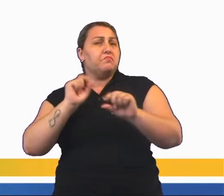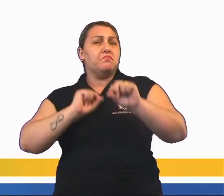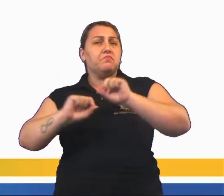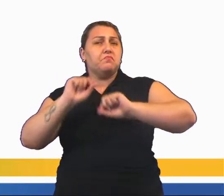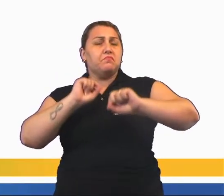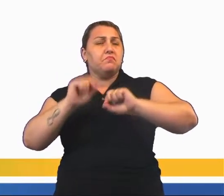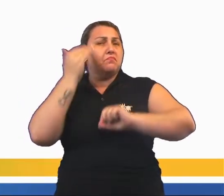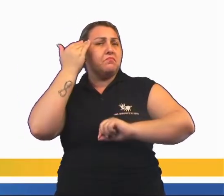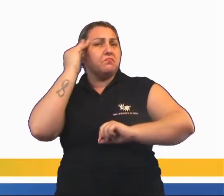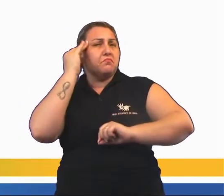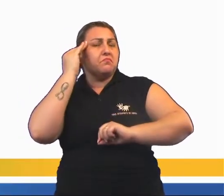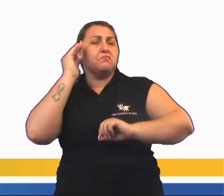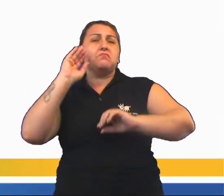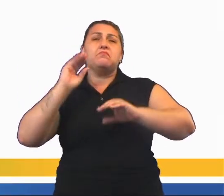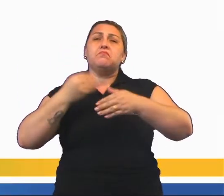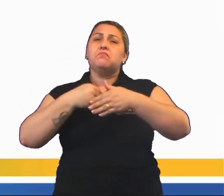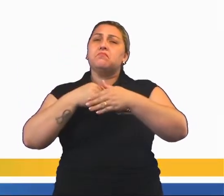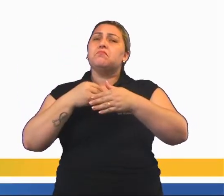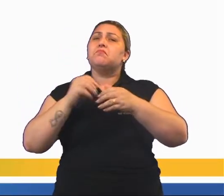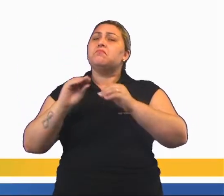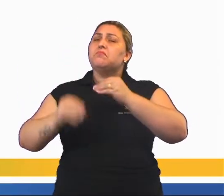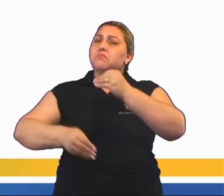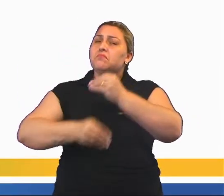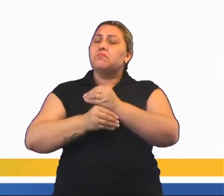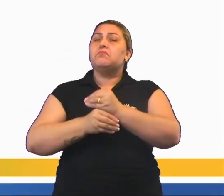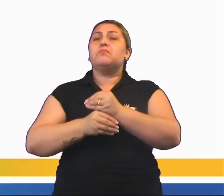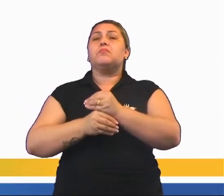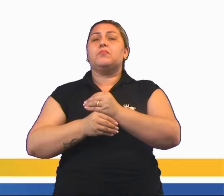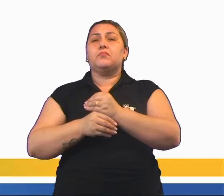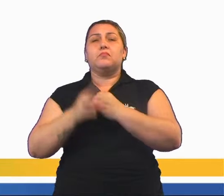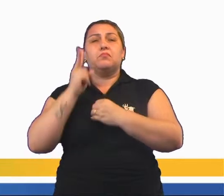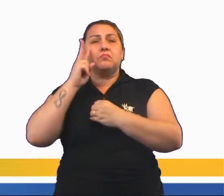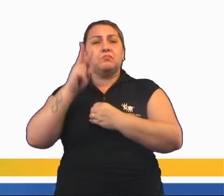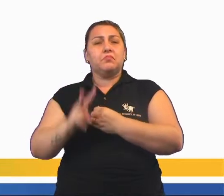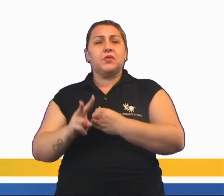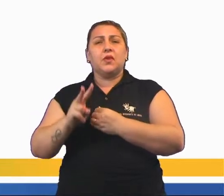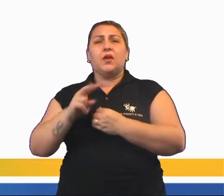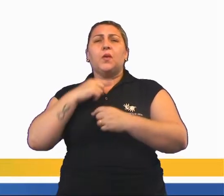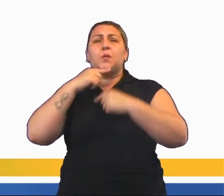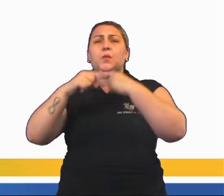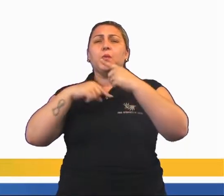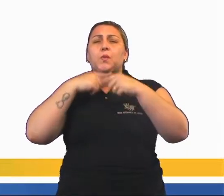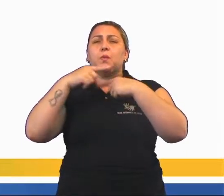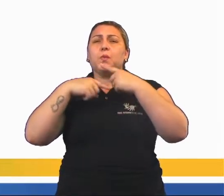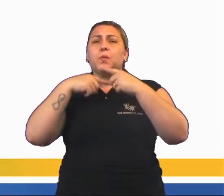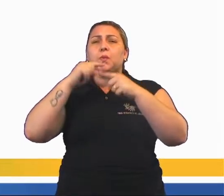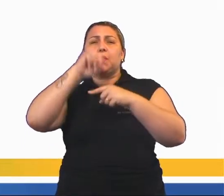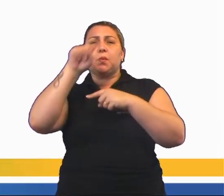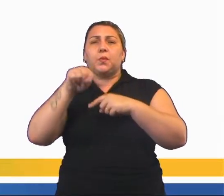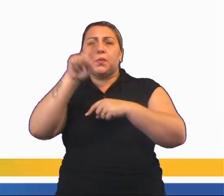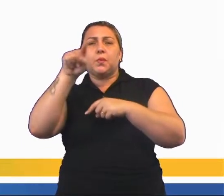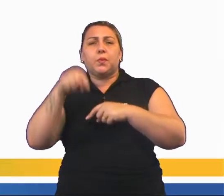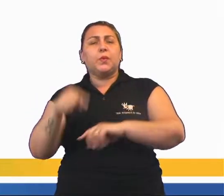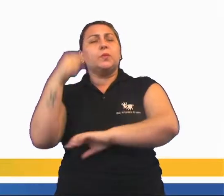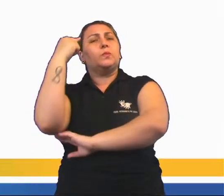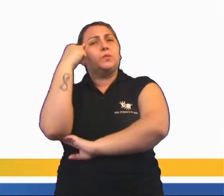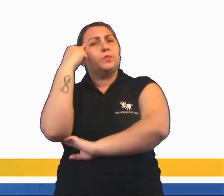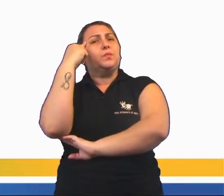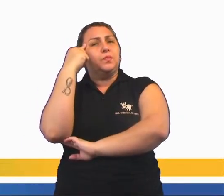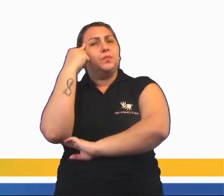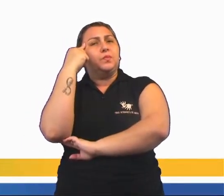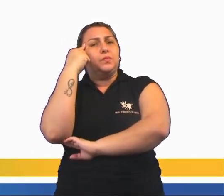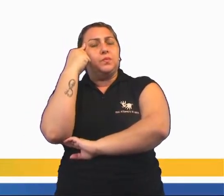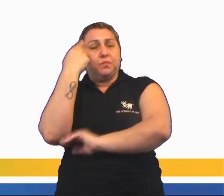o que estará inserido nessa higiene? Nós vimos aqui, né, um bonequinho, ele está ali cheio de pontos de interrogação. Vamos tirar